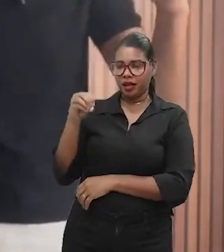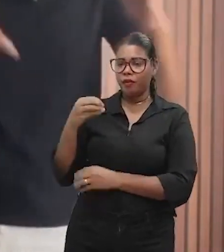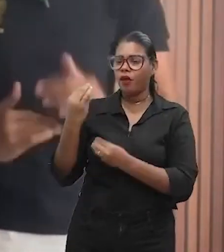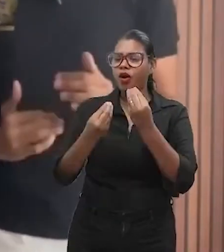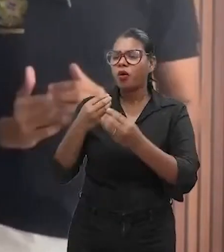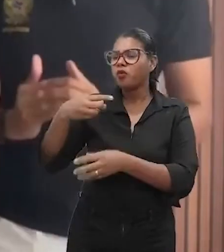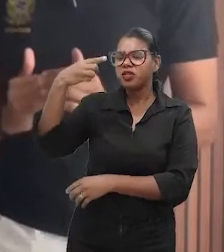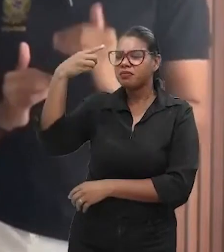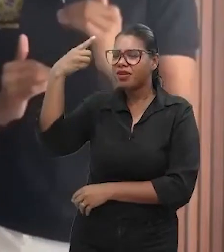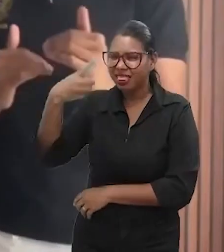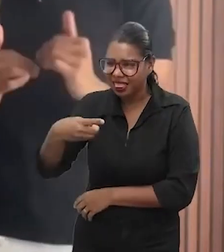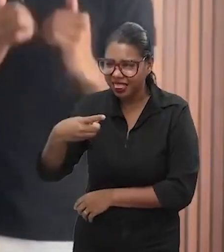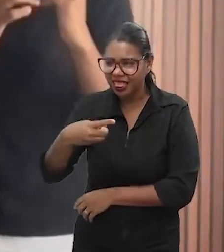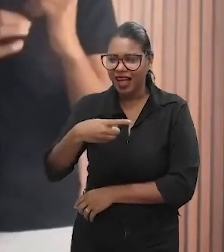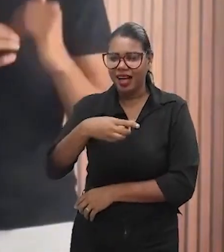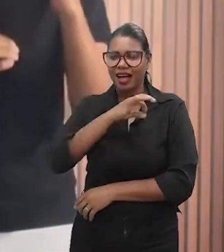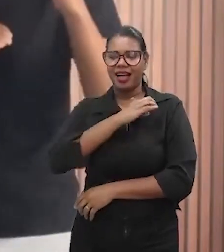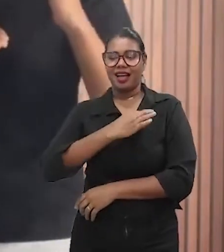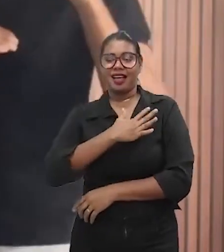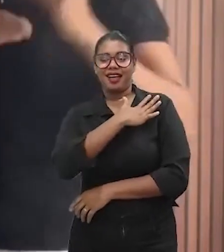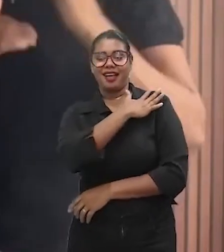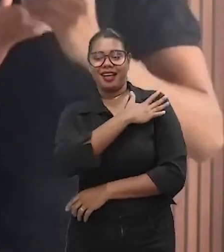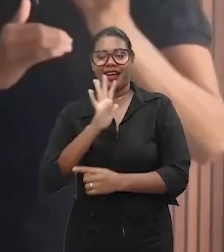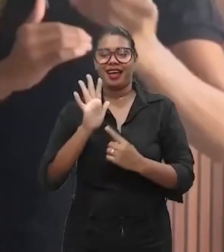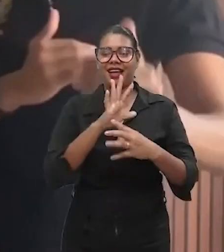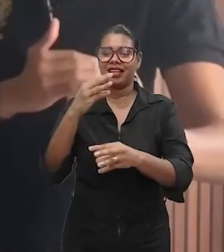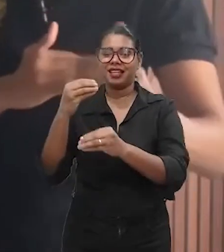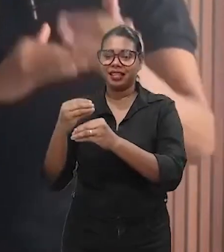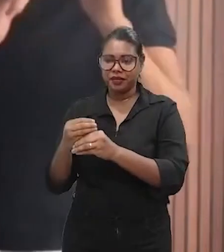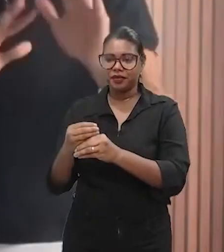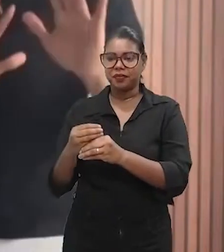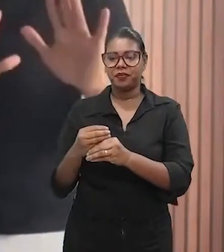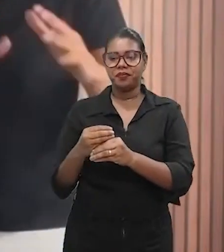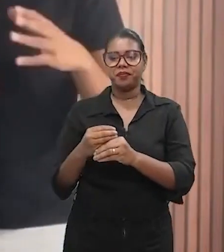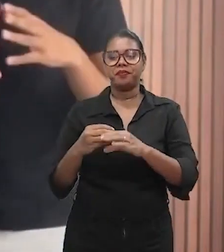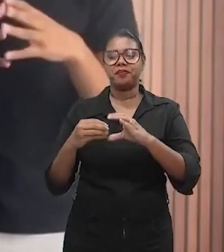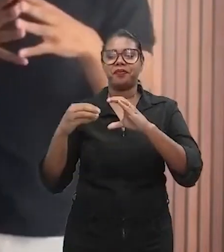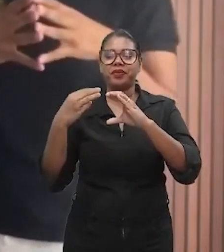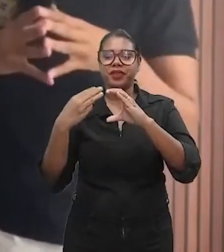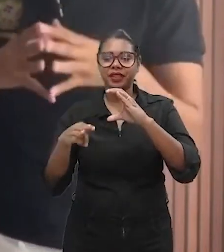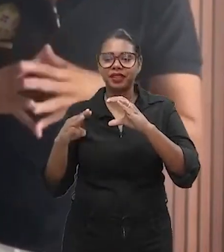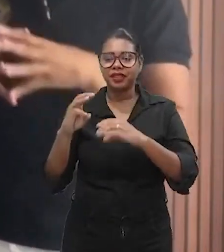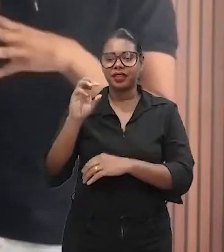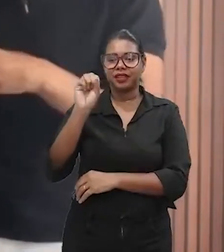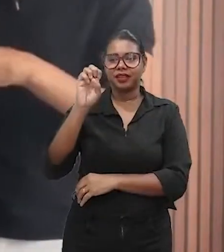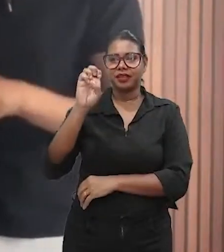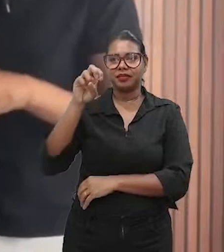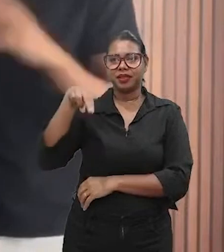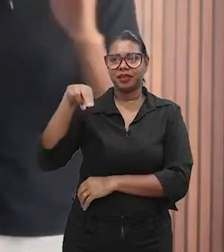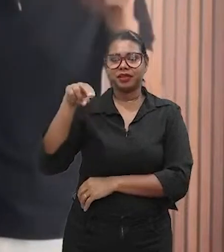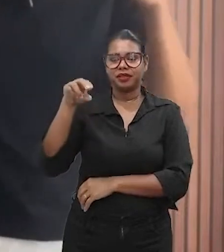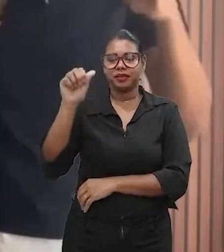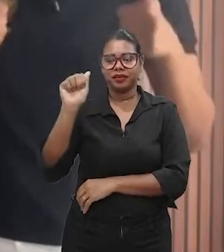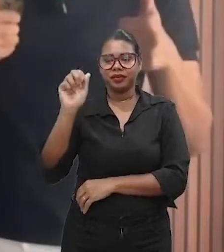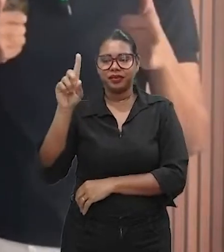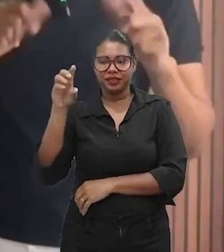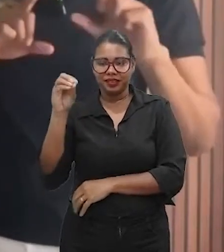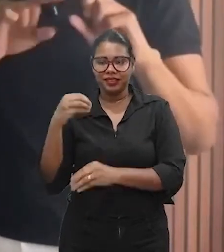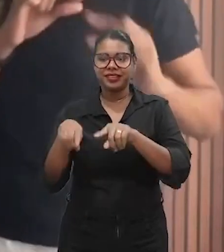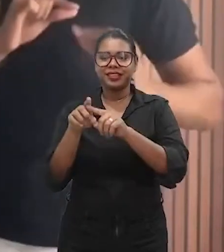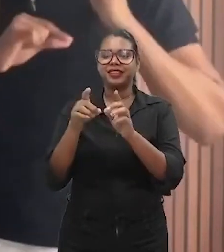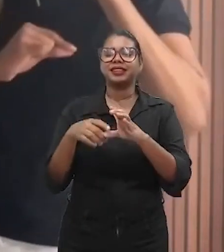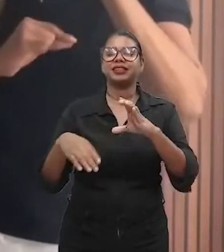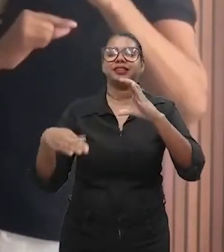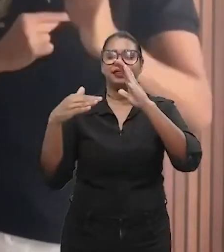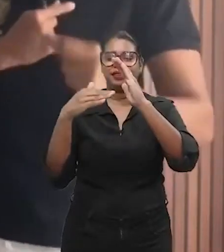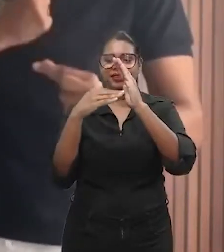subcomandante naquela época. E ele também era vereador na Câmara do Senado. O que é isso? Vamos lá. Ser vereador na Câmara do Senado é como se fosse vereador de hoje